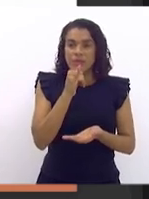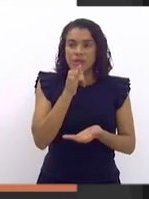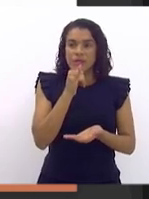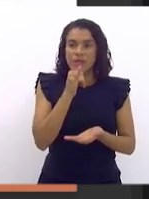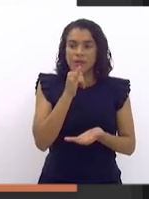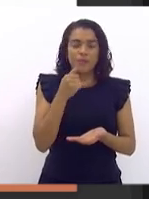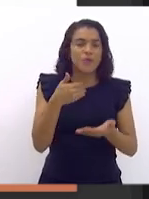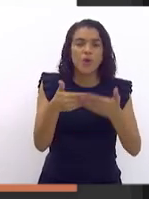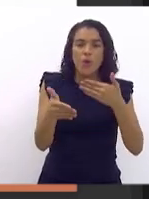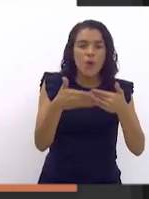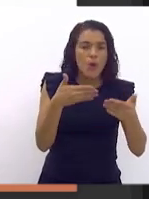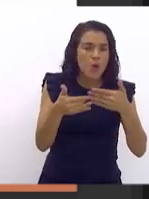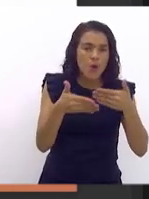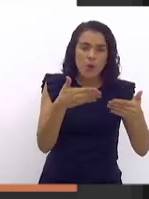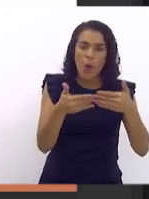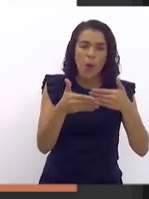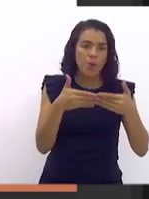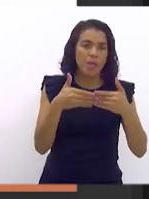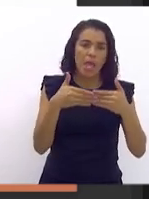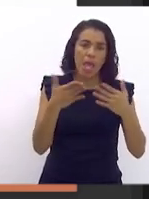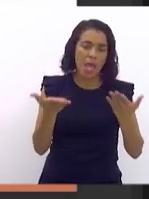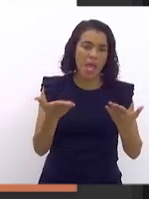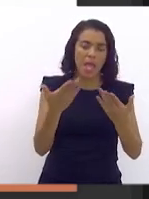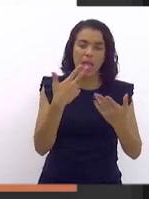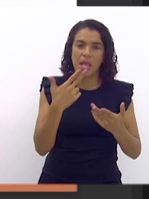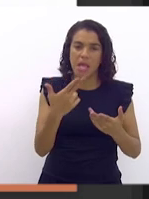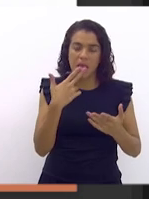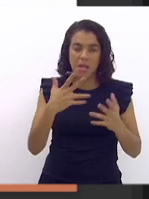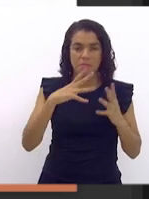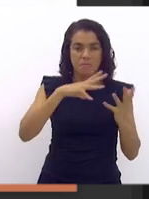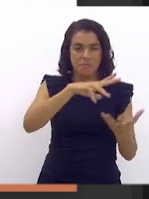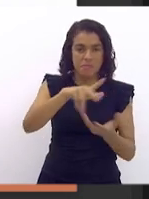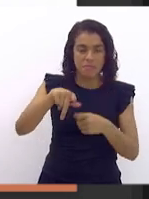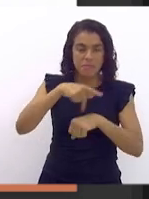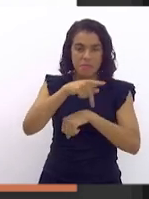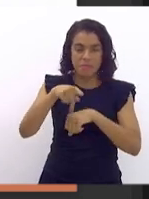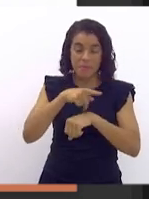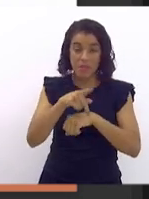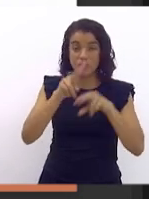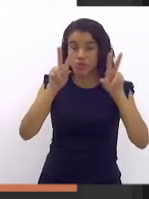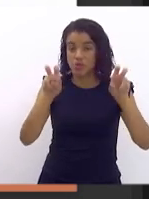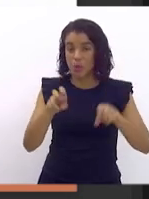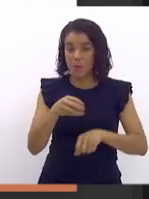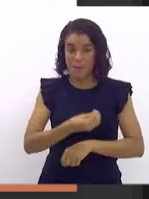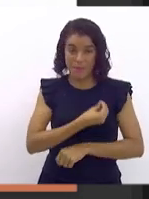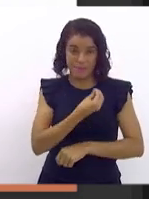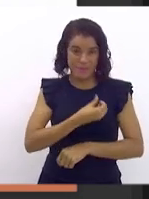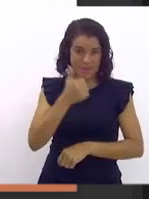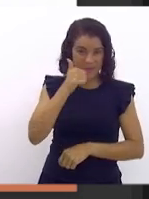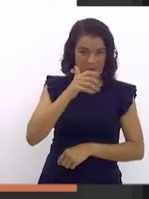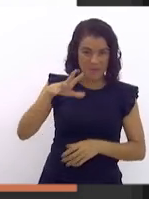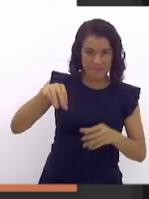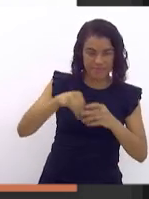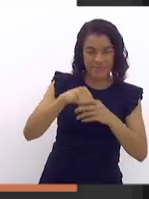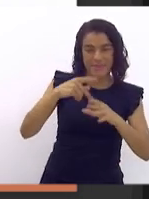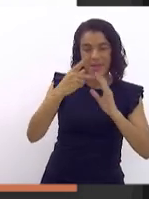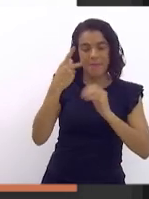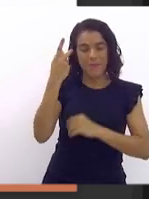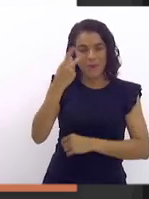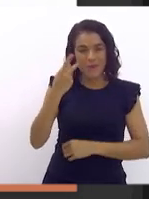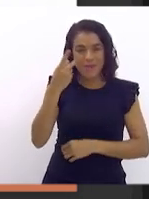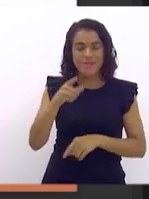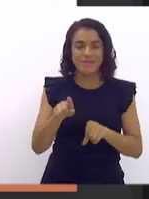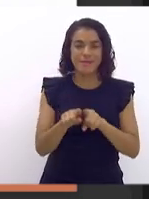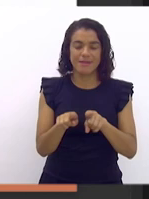por qualquer organismo internacional que trate sobre esse tema relacionado à participação das mulheres na política, à União